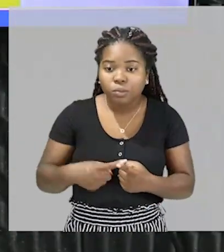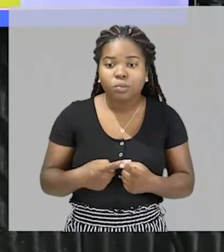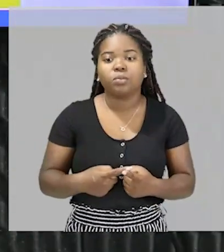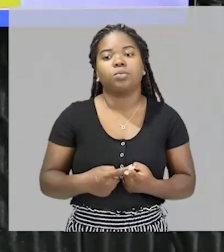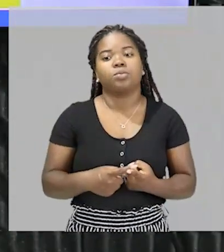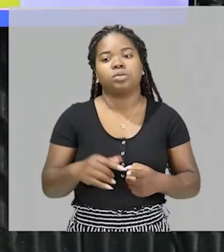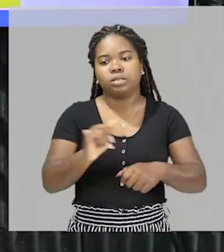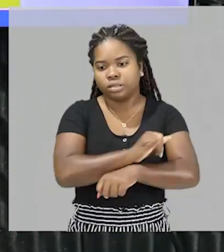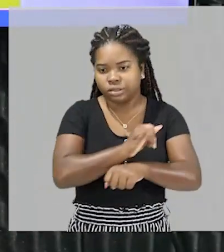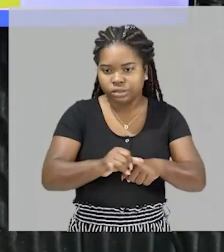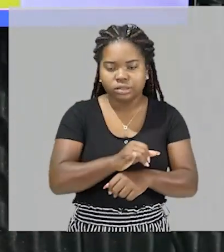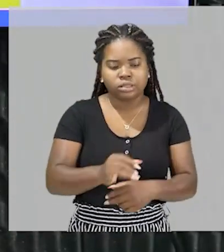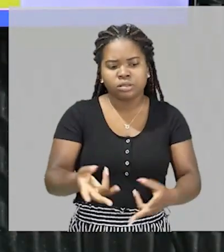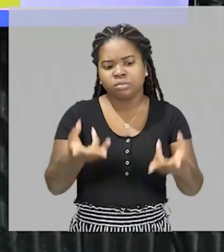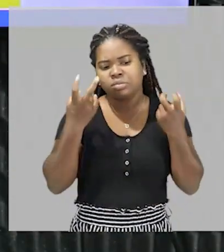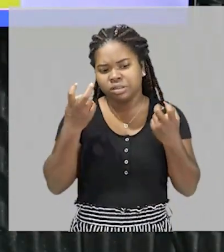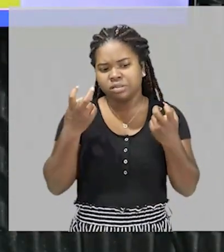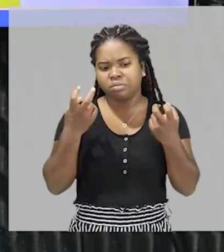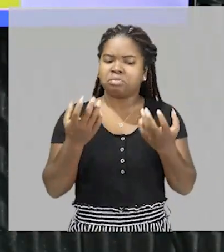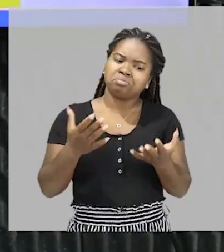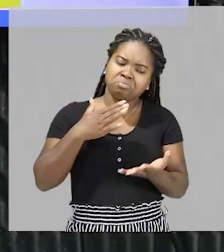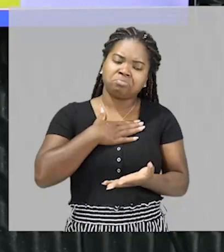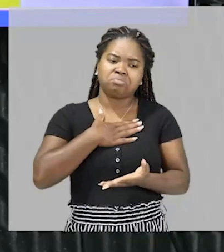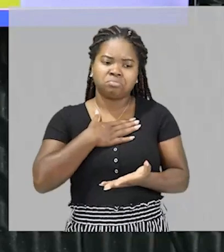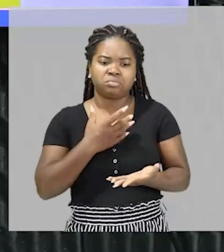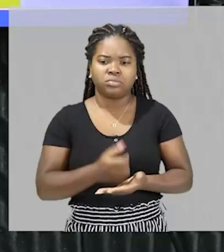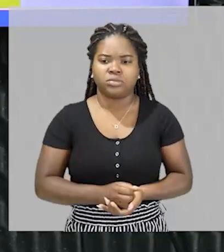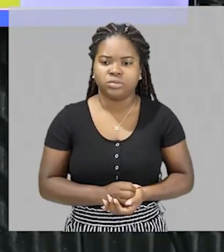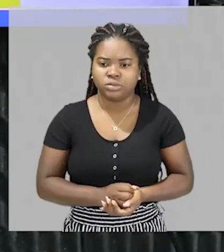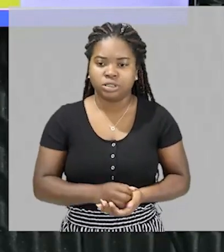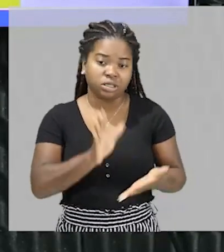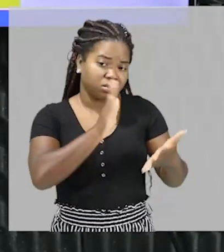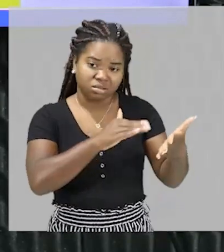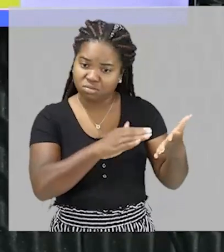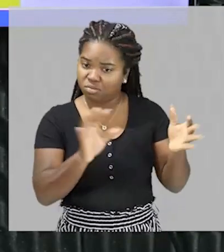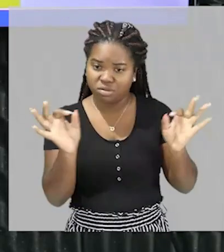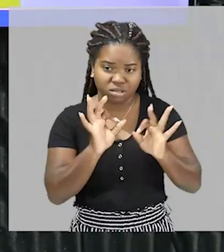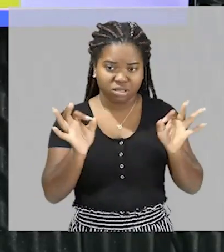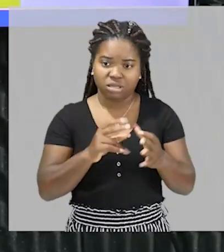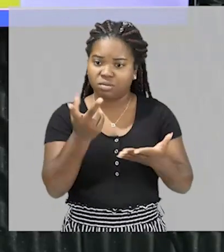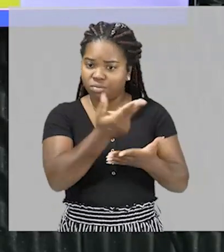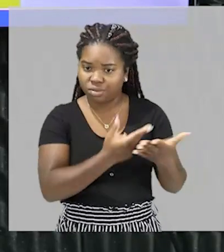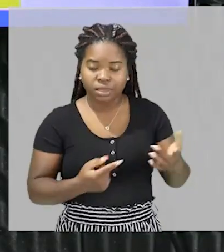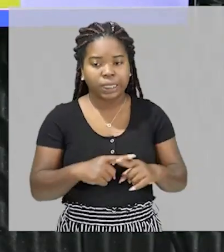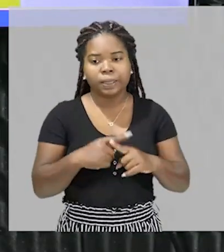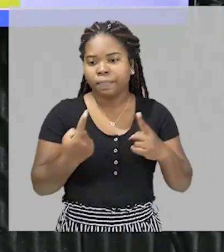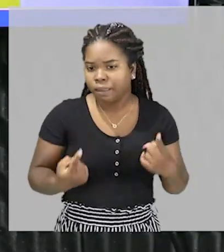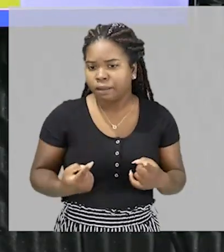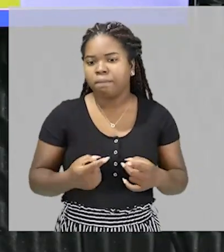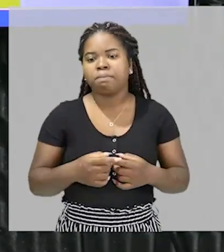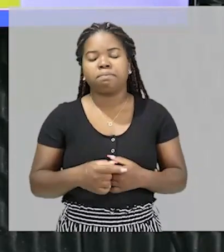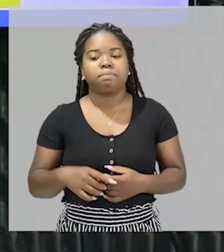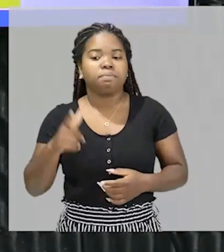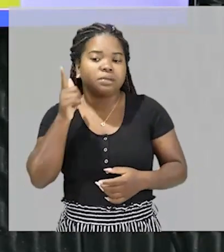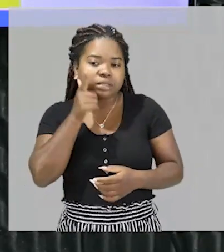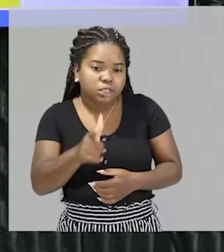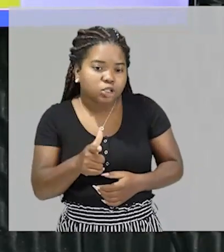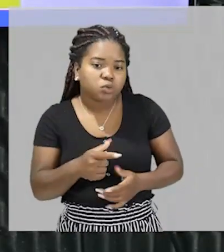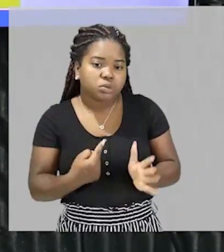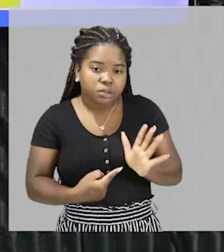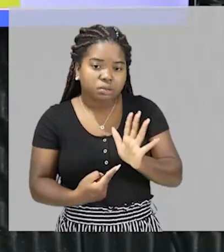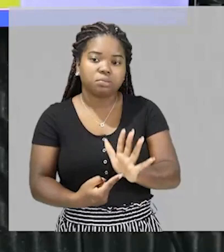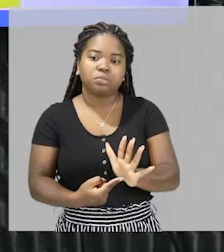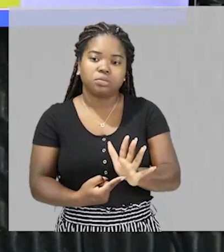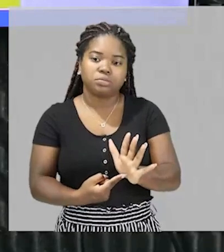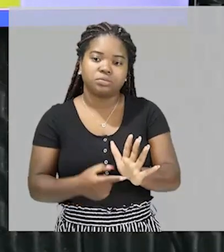se identificar. Ou seja, ele, como ele mesmo disse, ele não pinta, ele não desenha, mas ele consegue expressar com a colagem